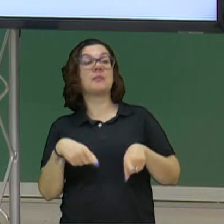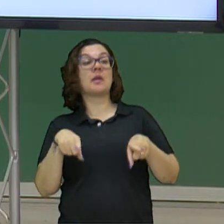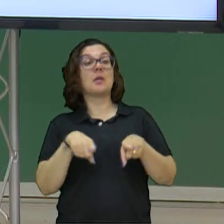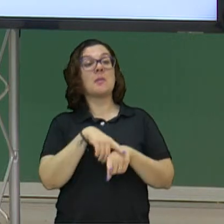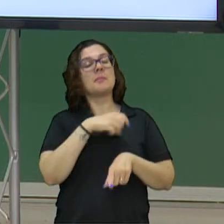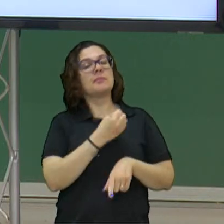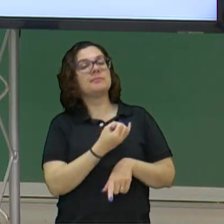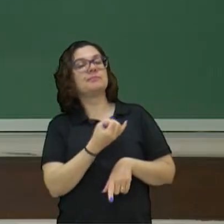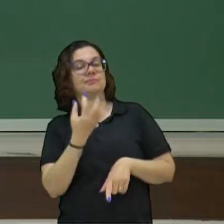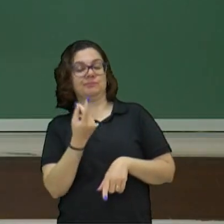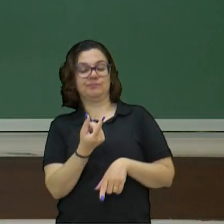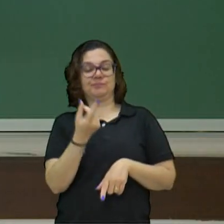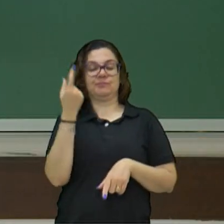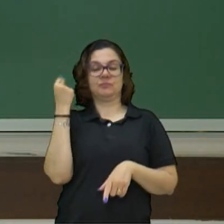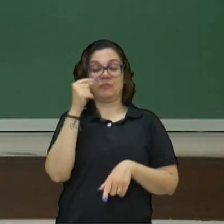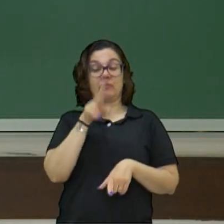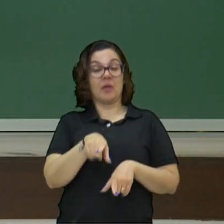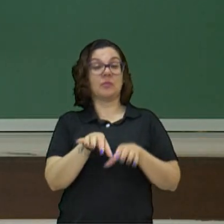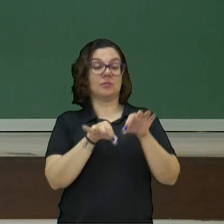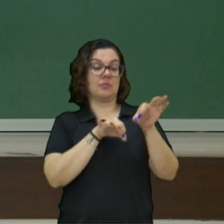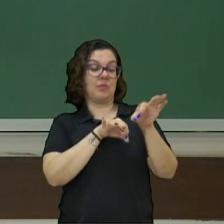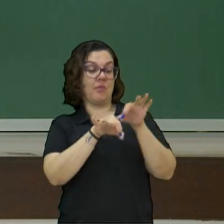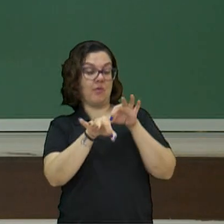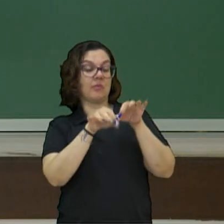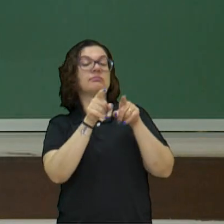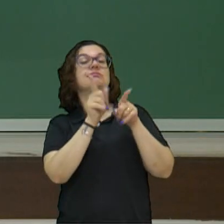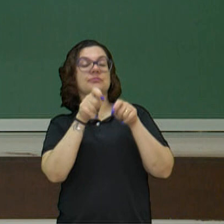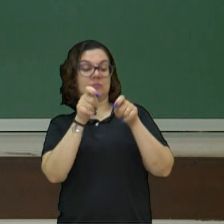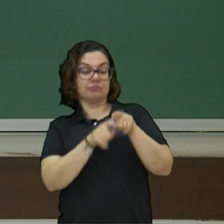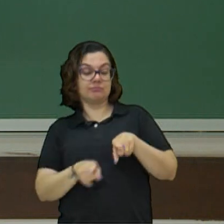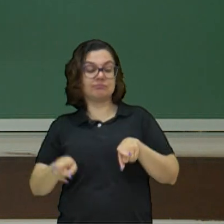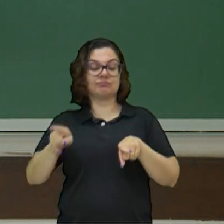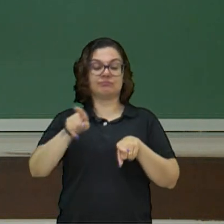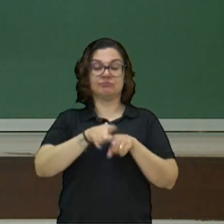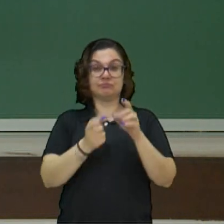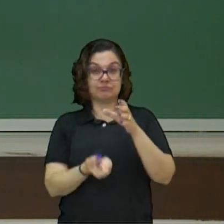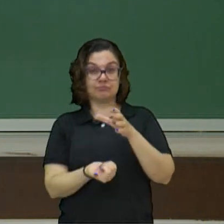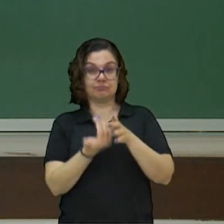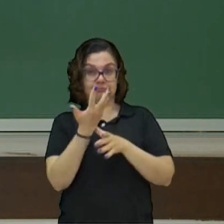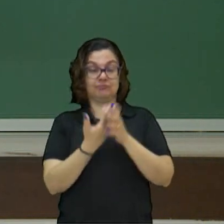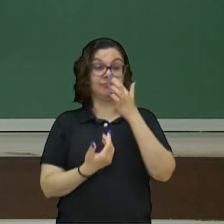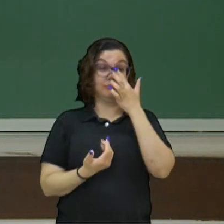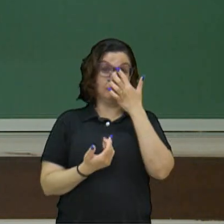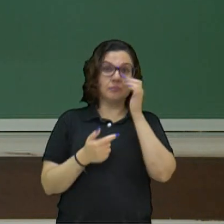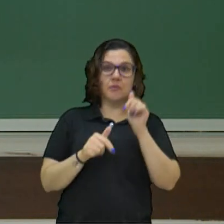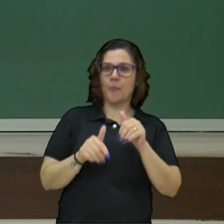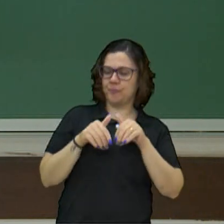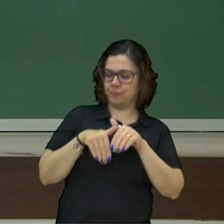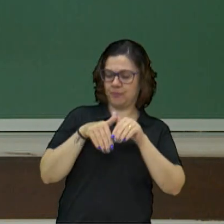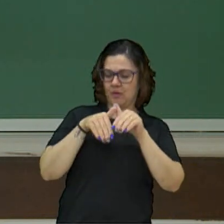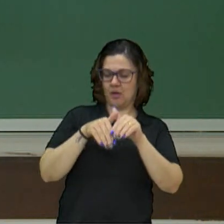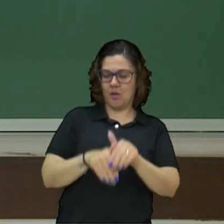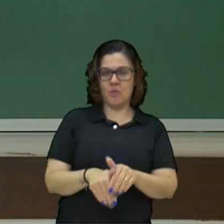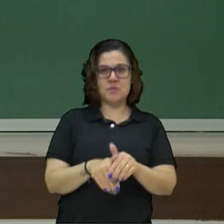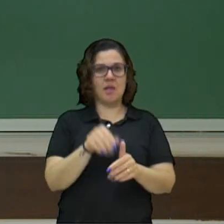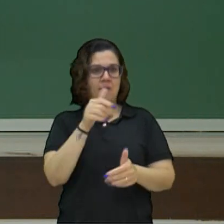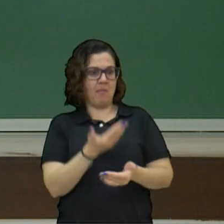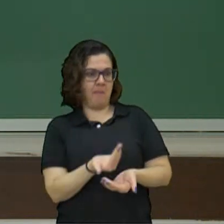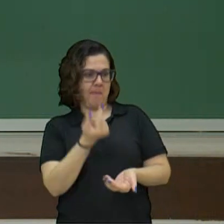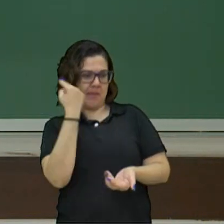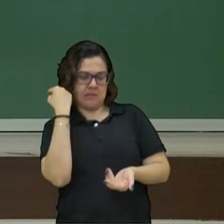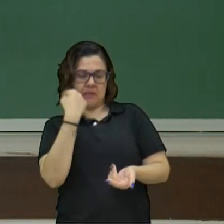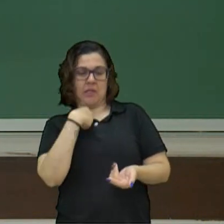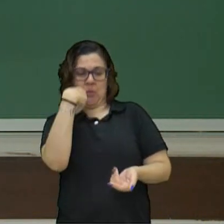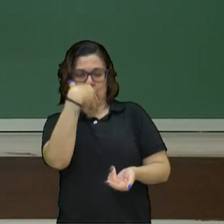alguns algum tempo alguns anos vem trabalhando com as fontes renováveis austrália nesse sentido passou de vilã